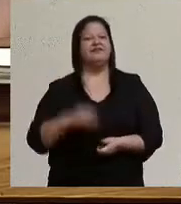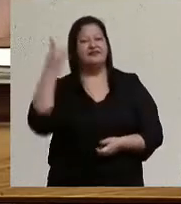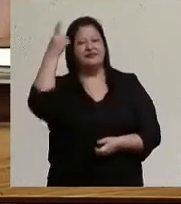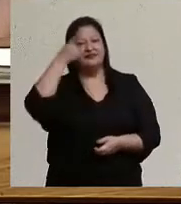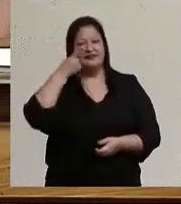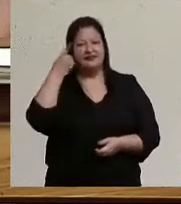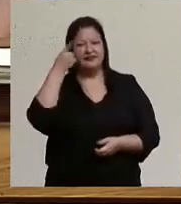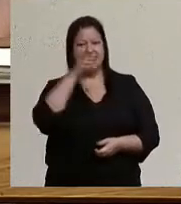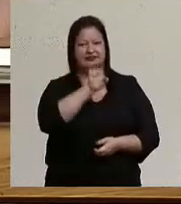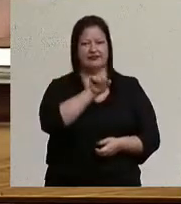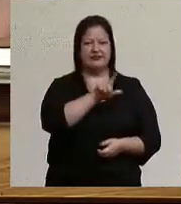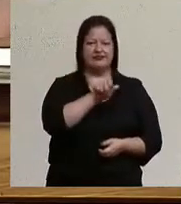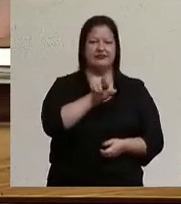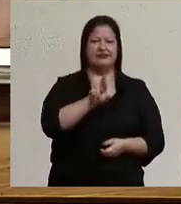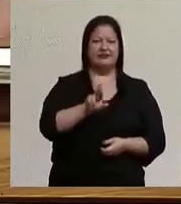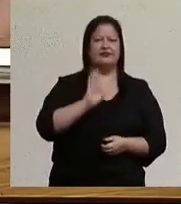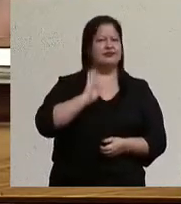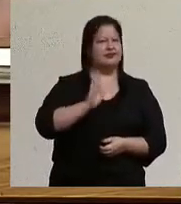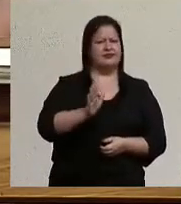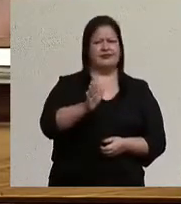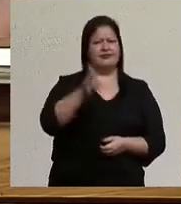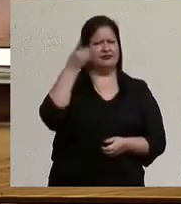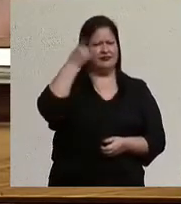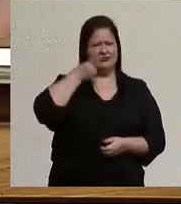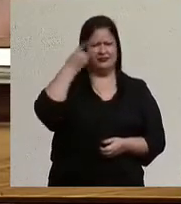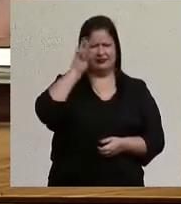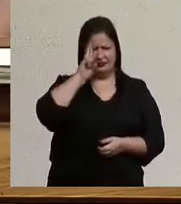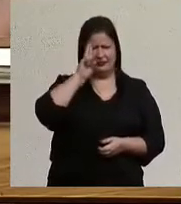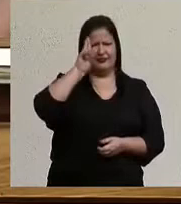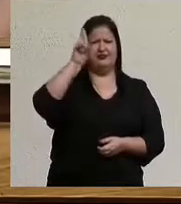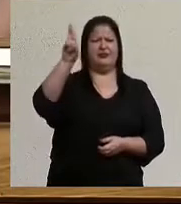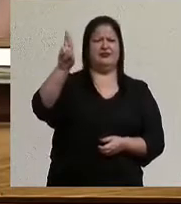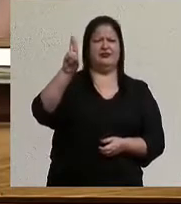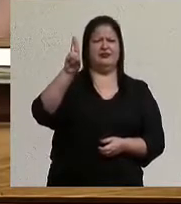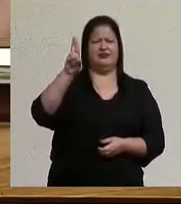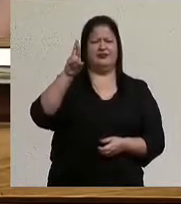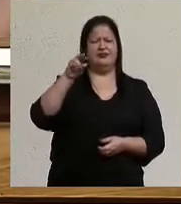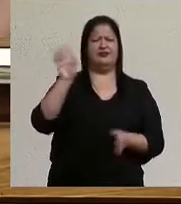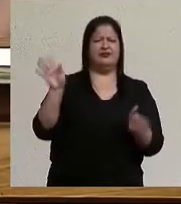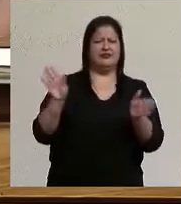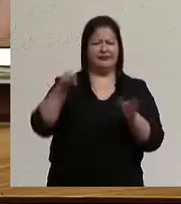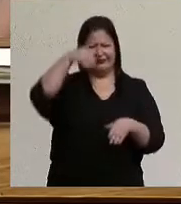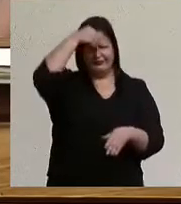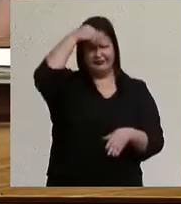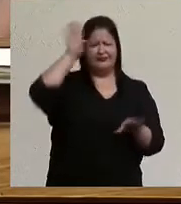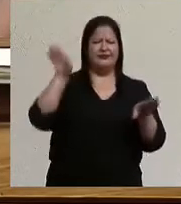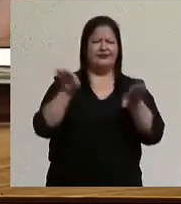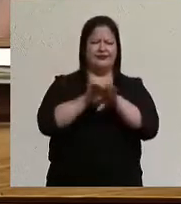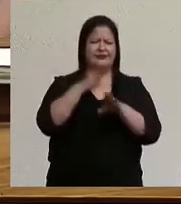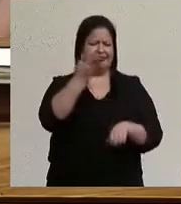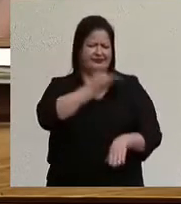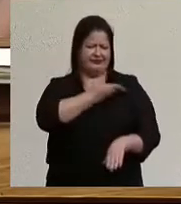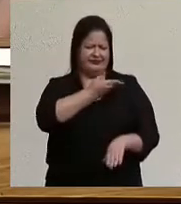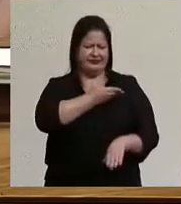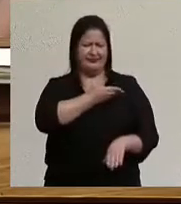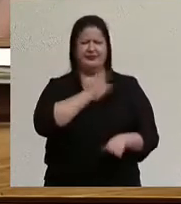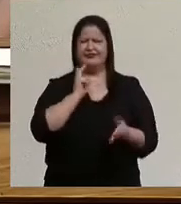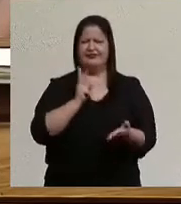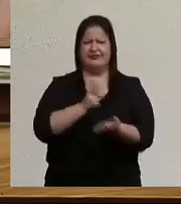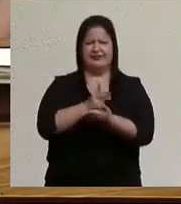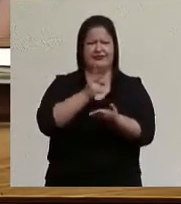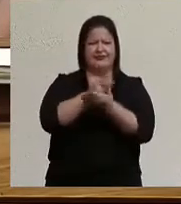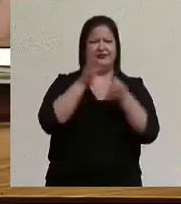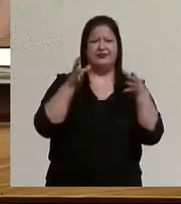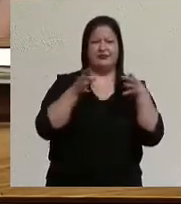deputado César para mim vai ser sempre meu Deputado meu chefe meu padrinho Meu amigo querido por uma questão